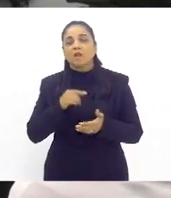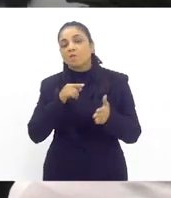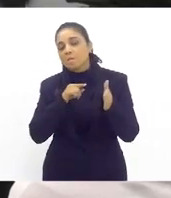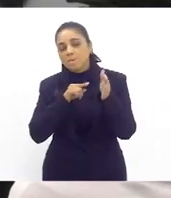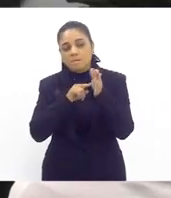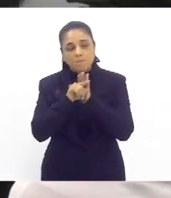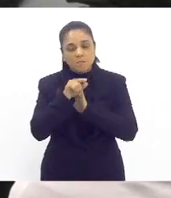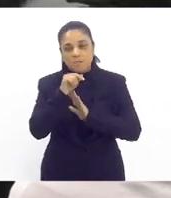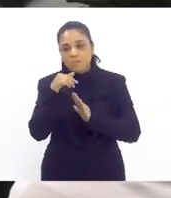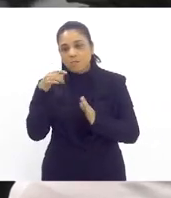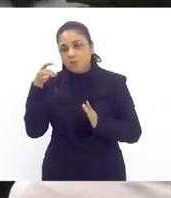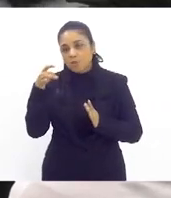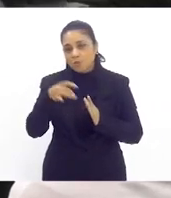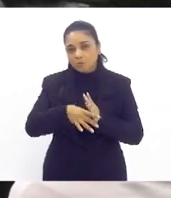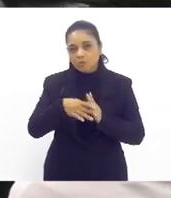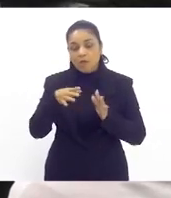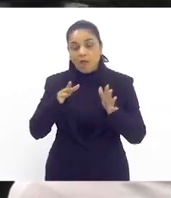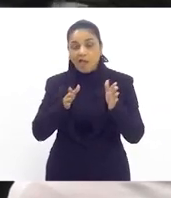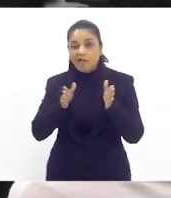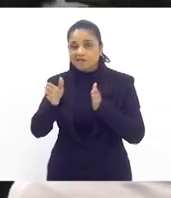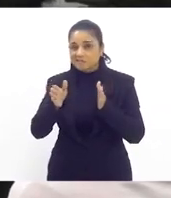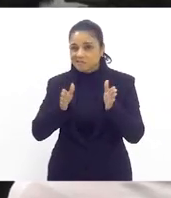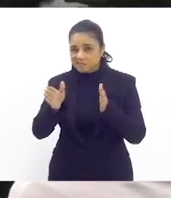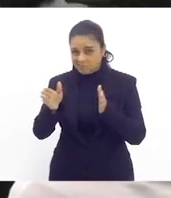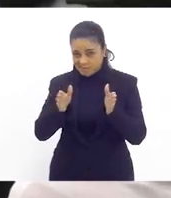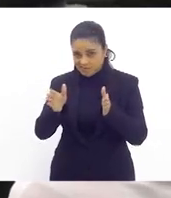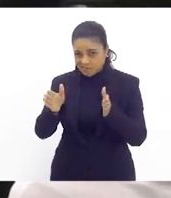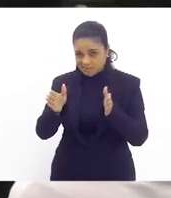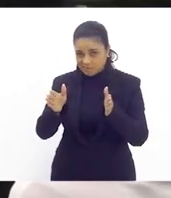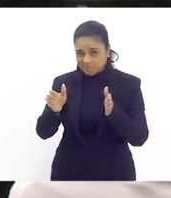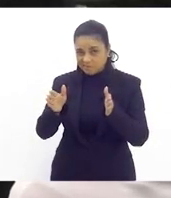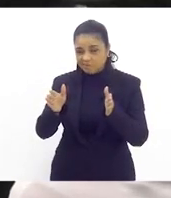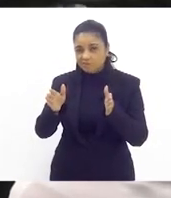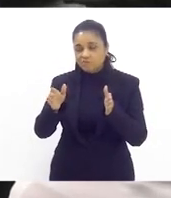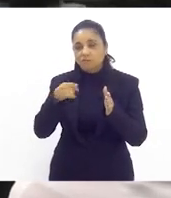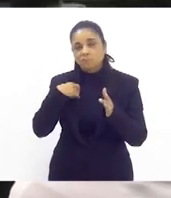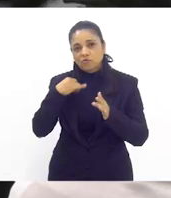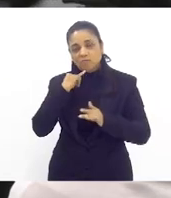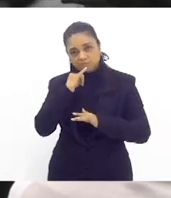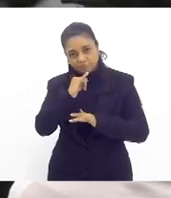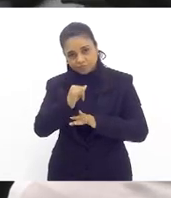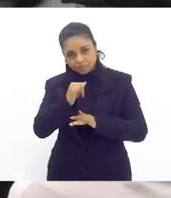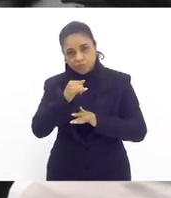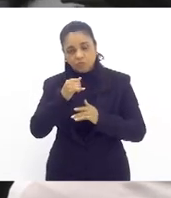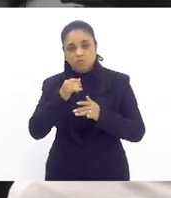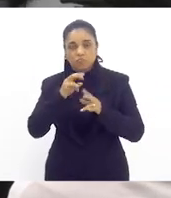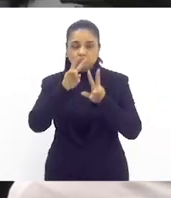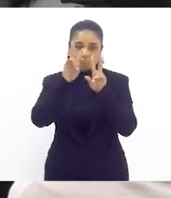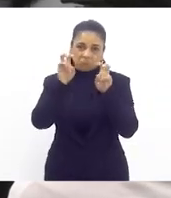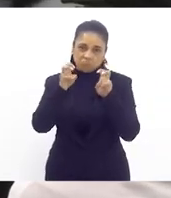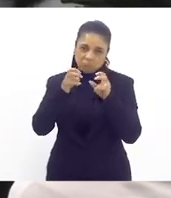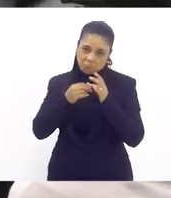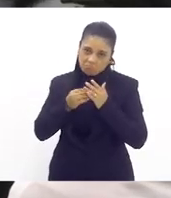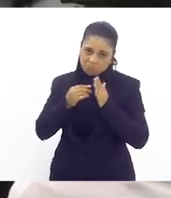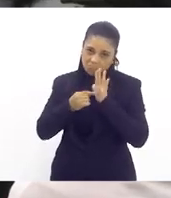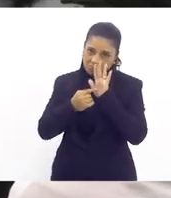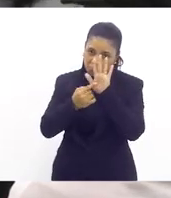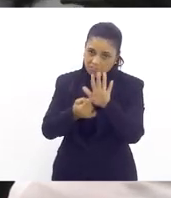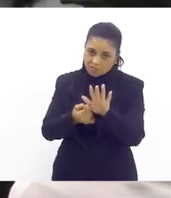que foi trazida da Perspectiva da acessibilidade vou reforçar o que eu já mencionei quando eu apresentei o assunto aqui